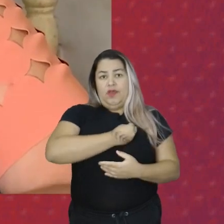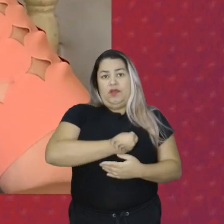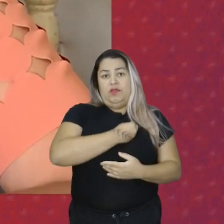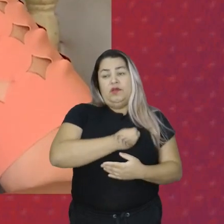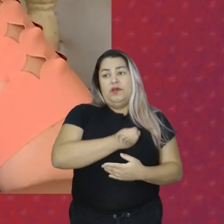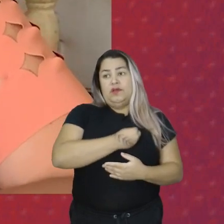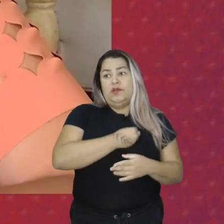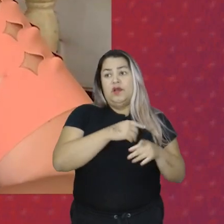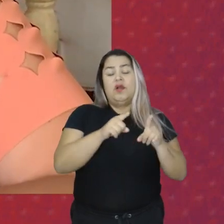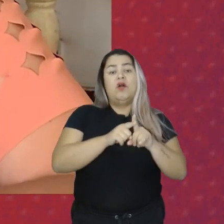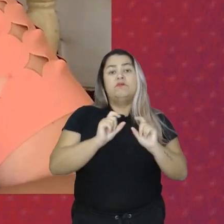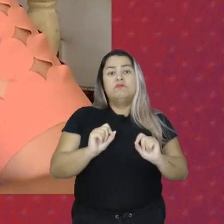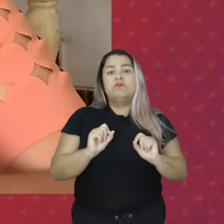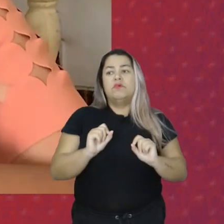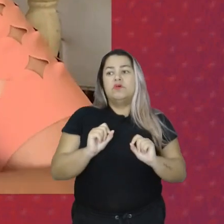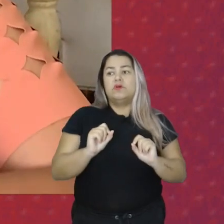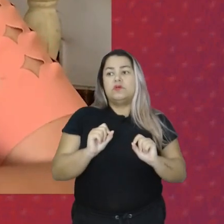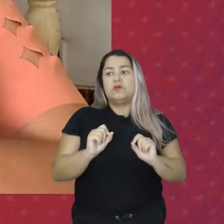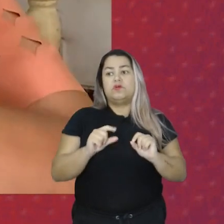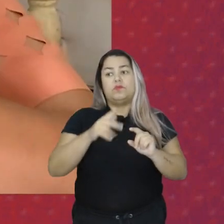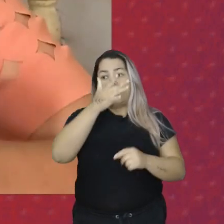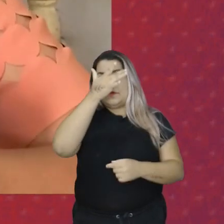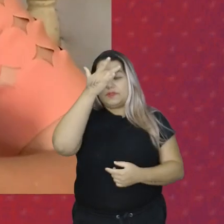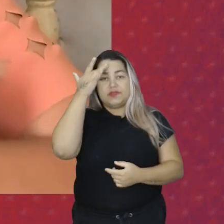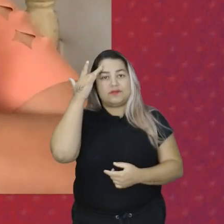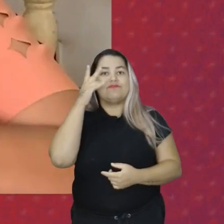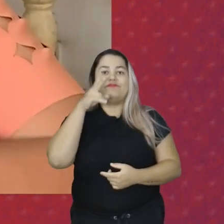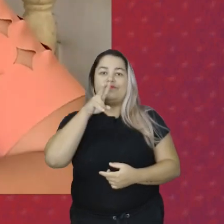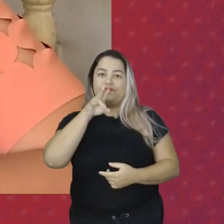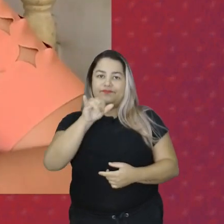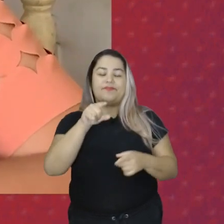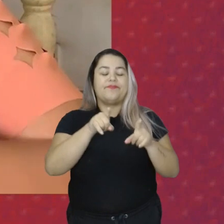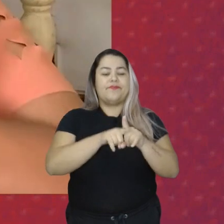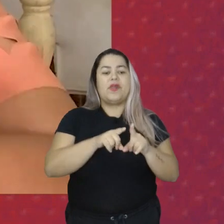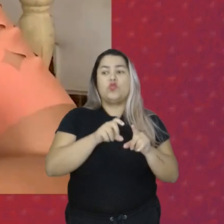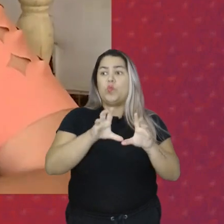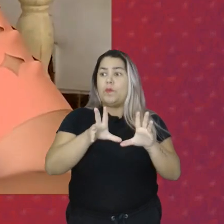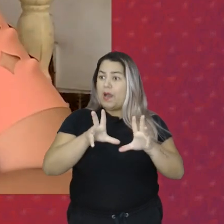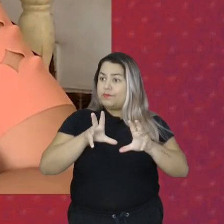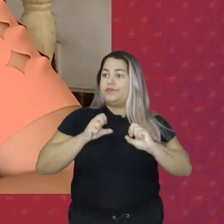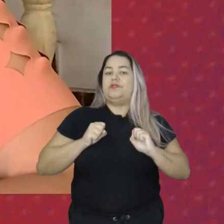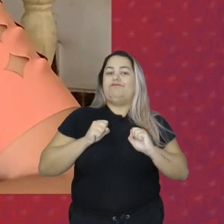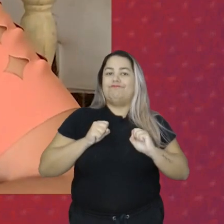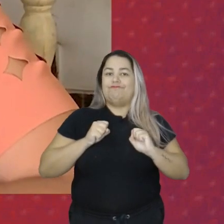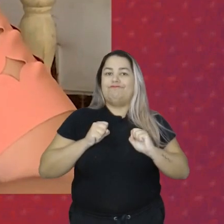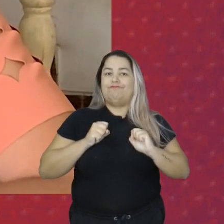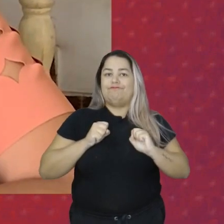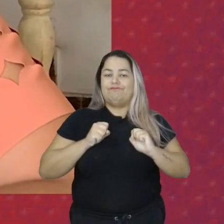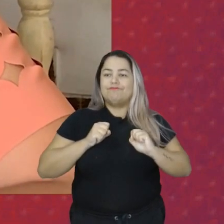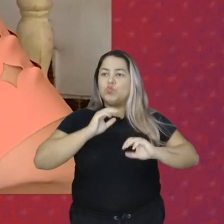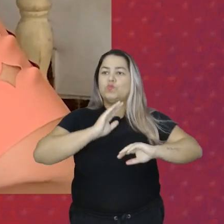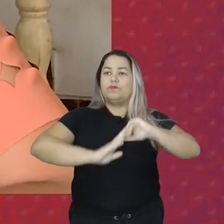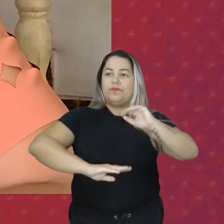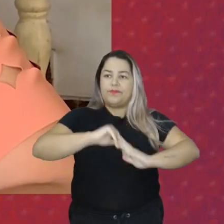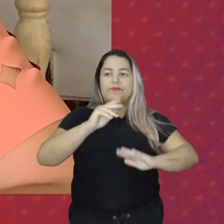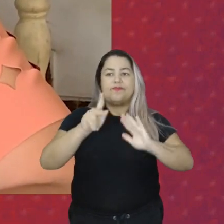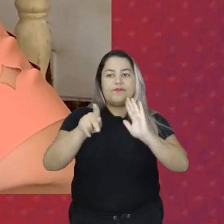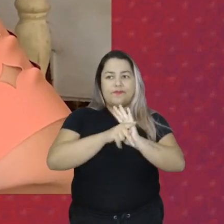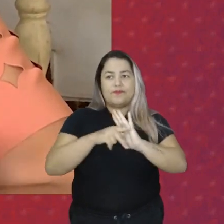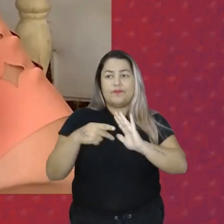como sujeito, como alguém que vai tomar para si a tarefa de tratar dos seus